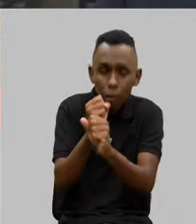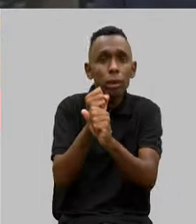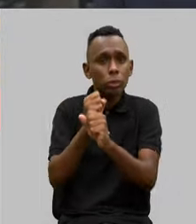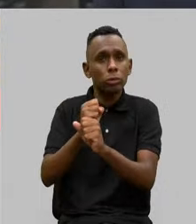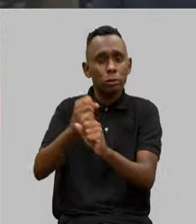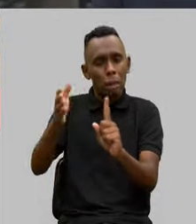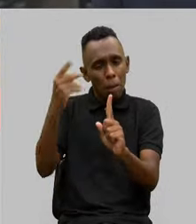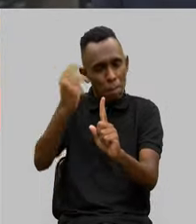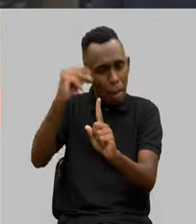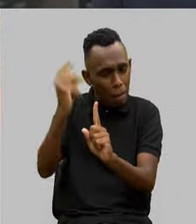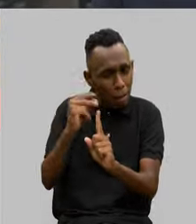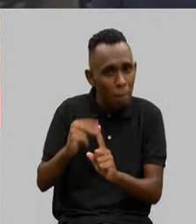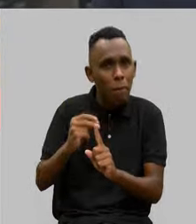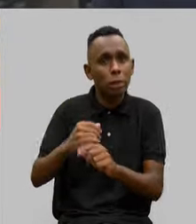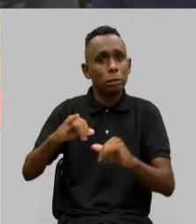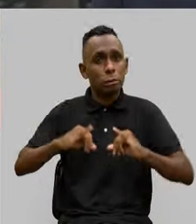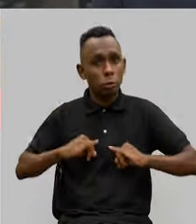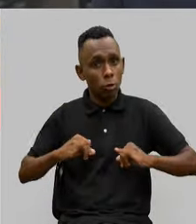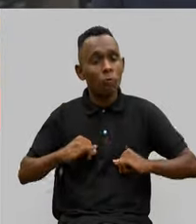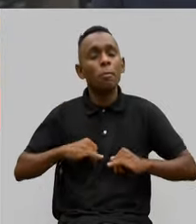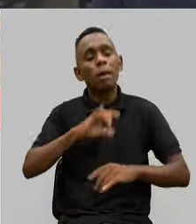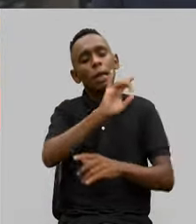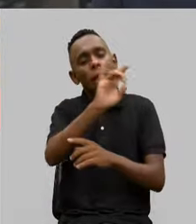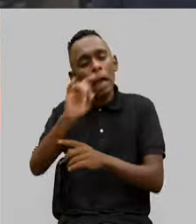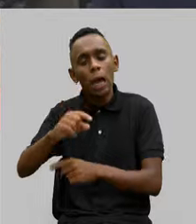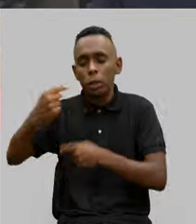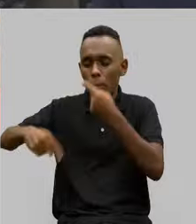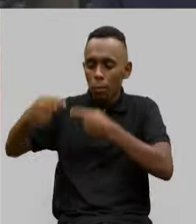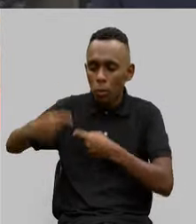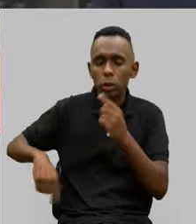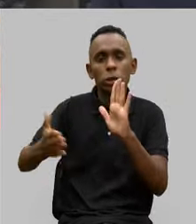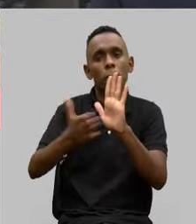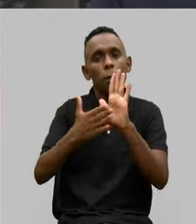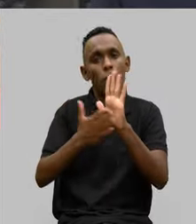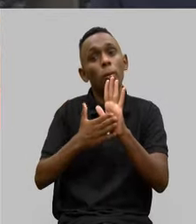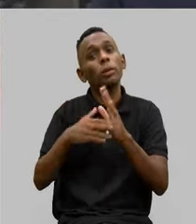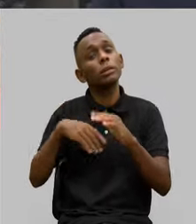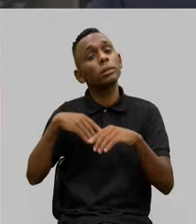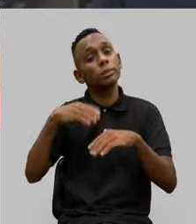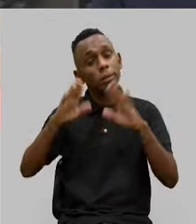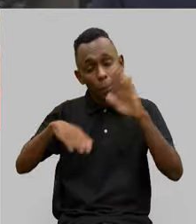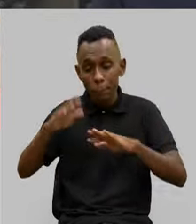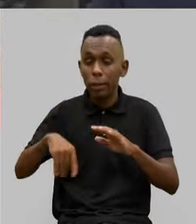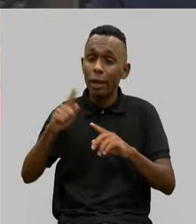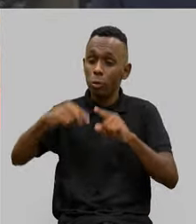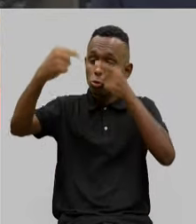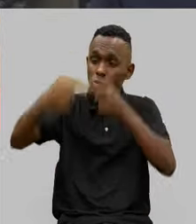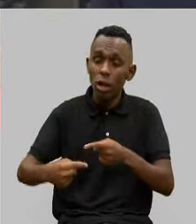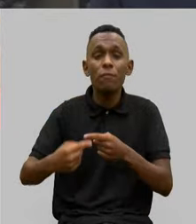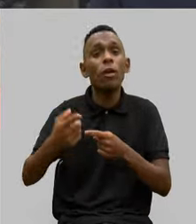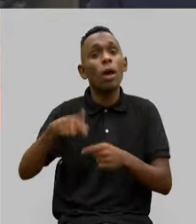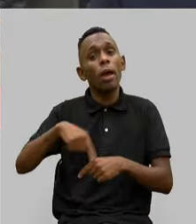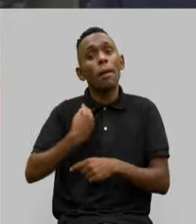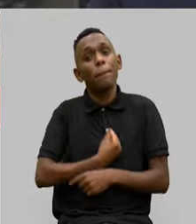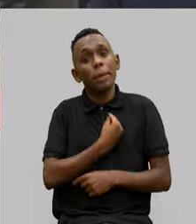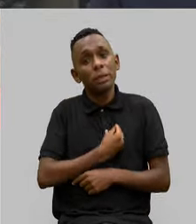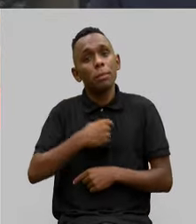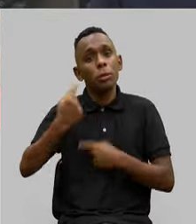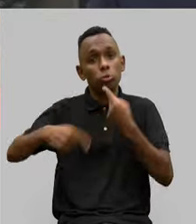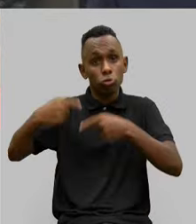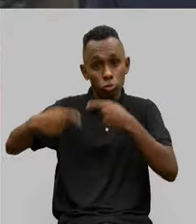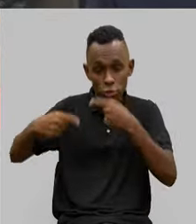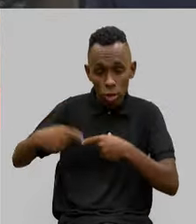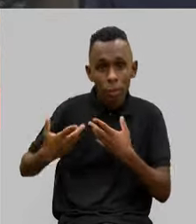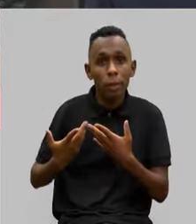cada ação política e talvez essa é a grande tarefa e o grande desafio de estar participando desse debate que muitas